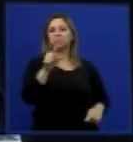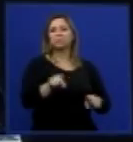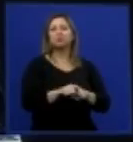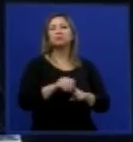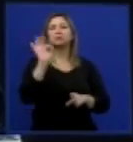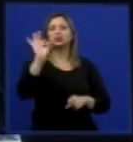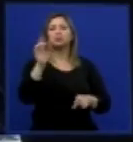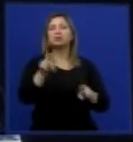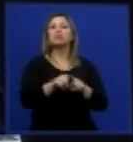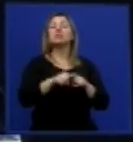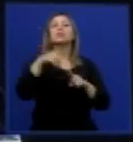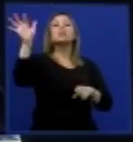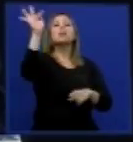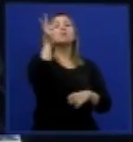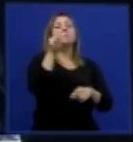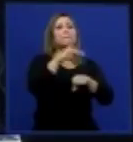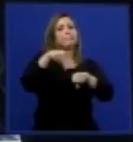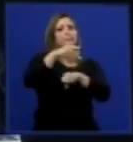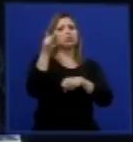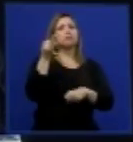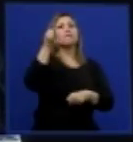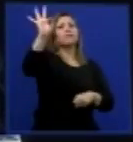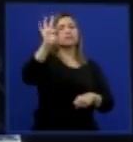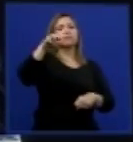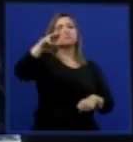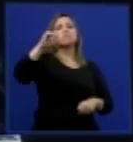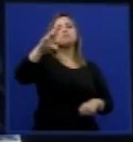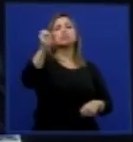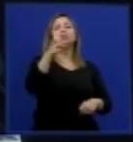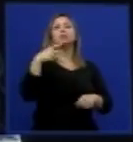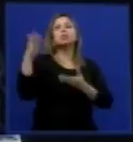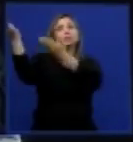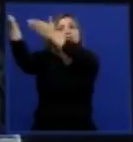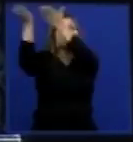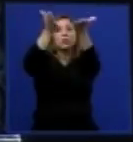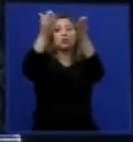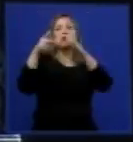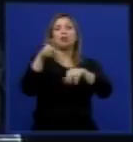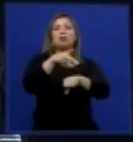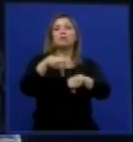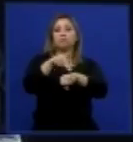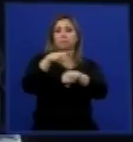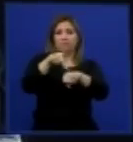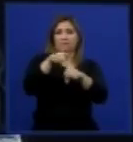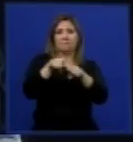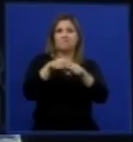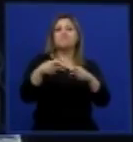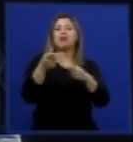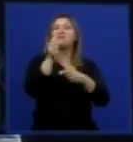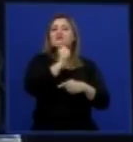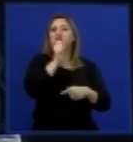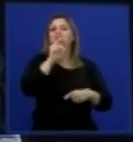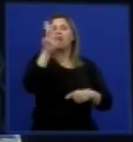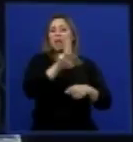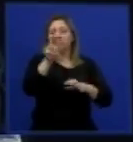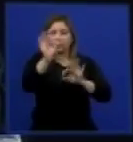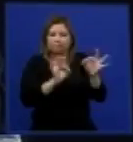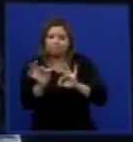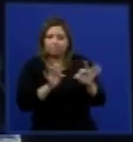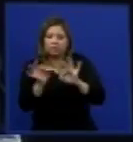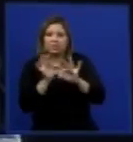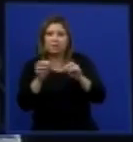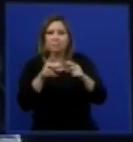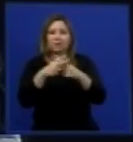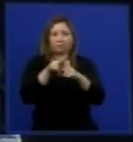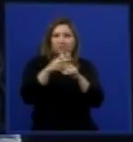Michelin importa pneus usados de outros países para Igualmente reformá-los e vender no mercado A esse respeito trouxemos para essa